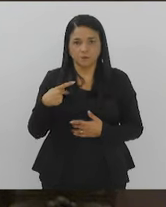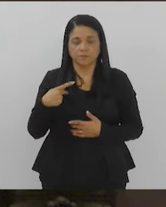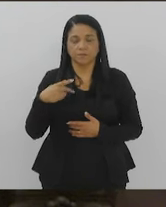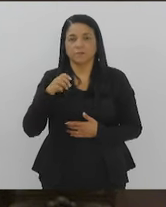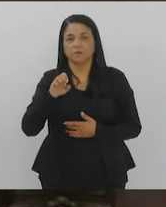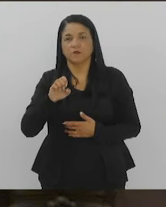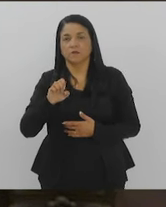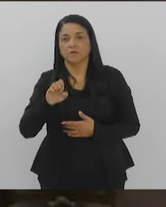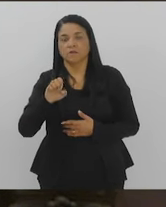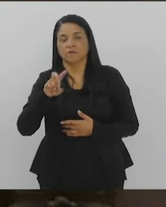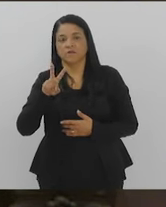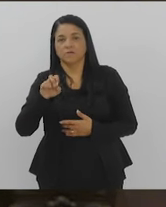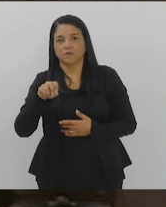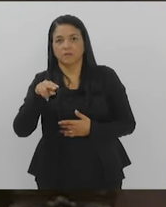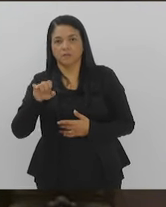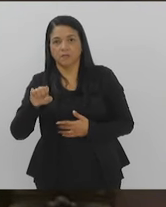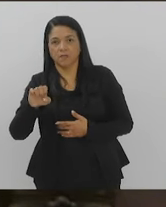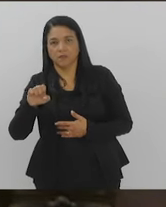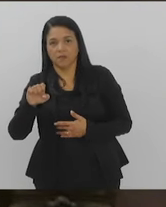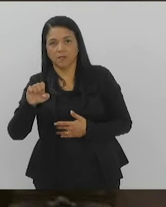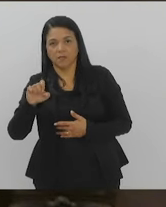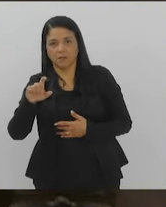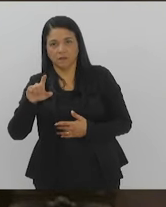Ivaneide Mendonça, Assembleia de Deus,